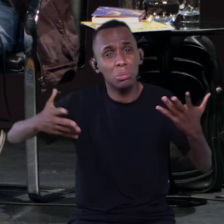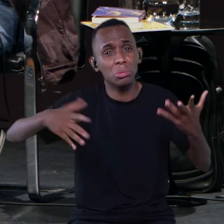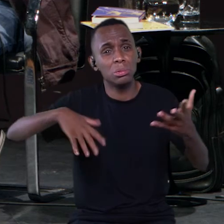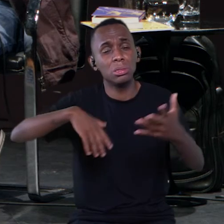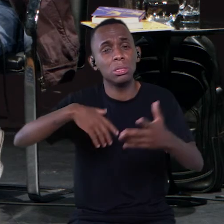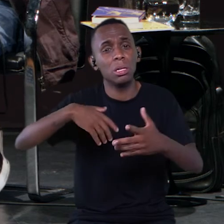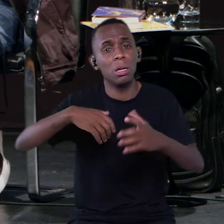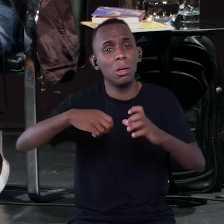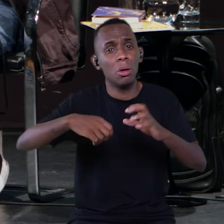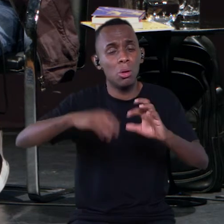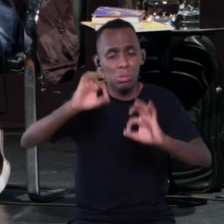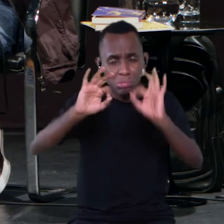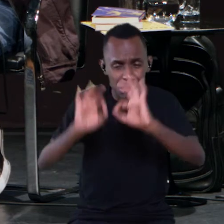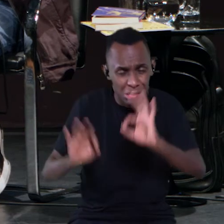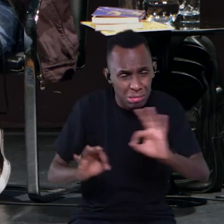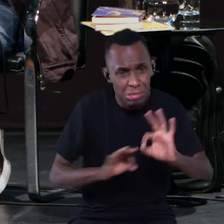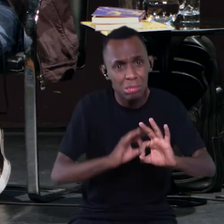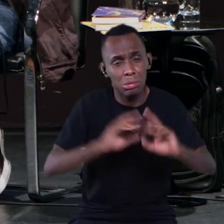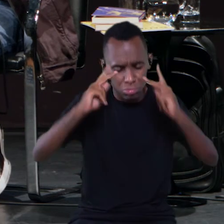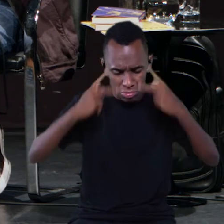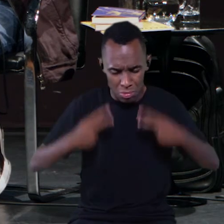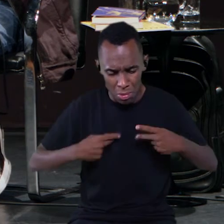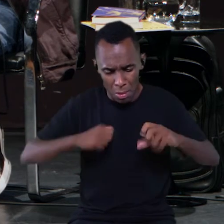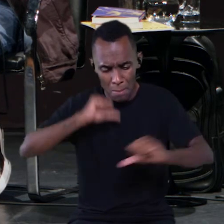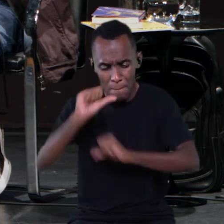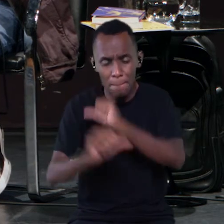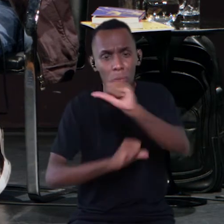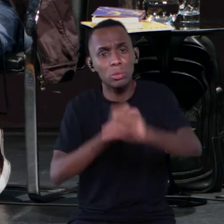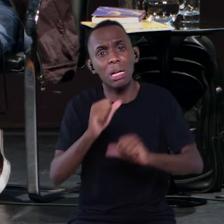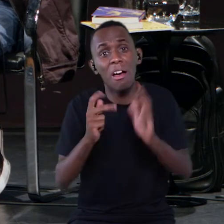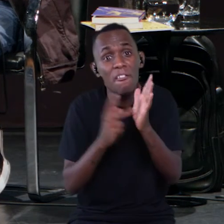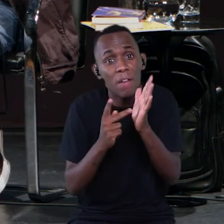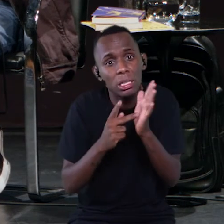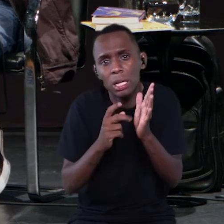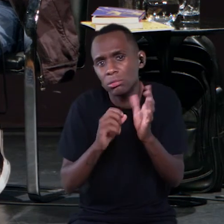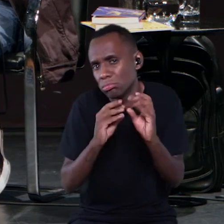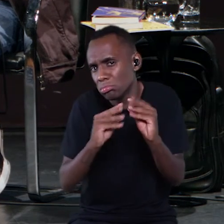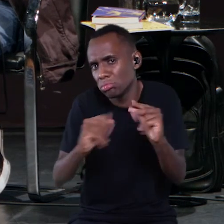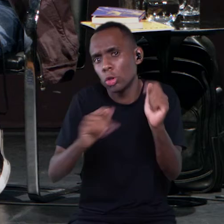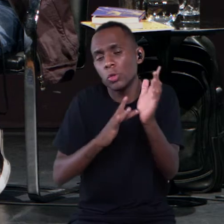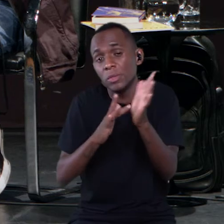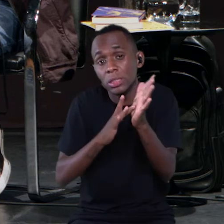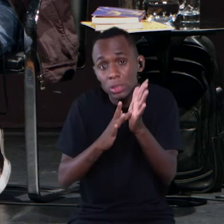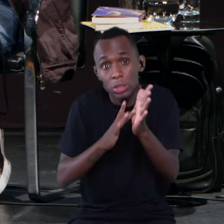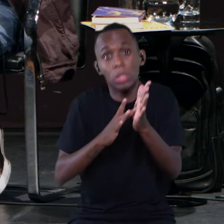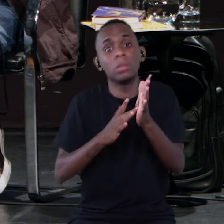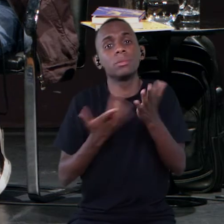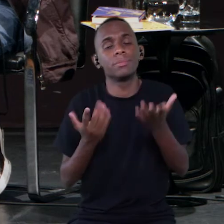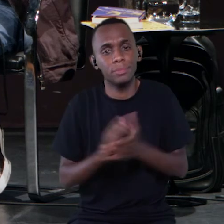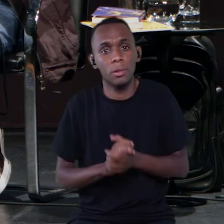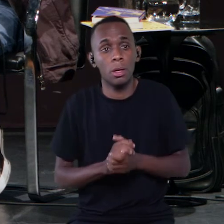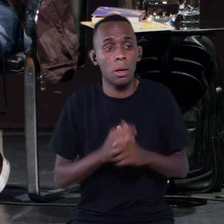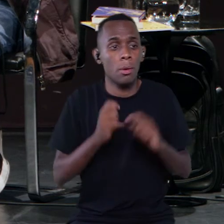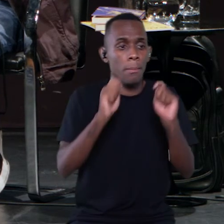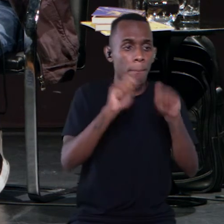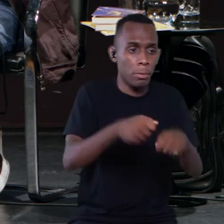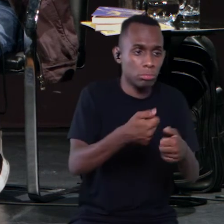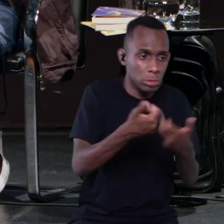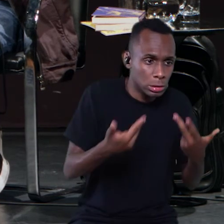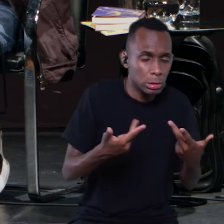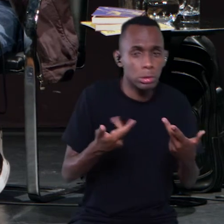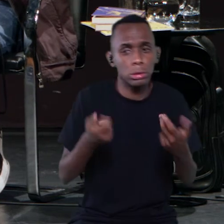a desarticulação do sujeito, né, o falseamento de supostas verdades, né, o jogo entre discurso que vale e que não